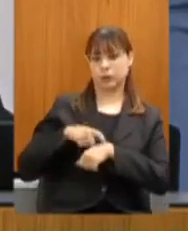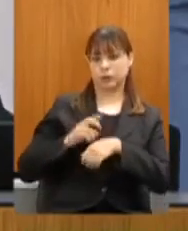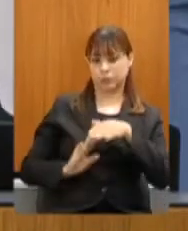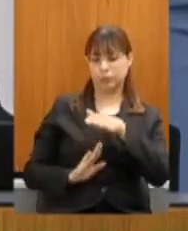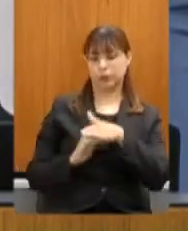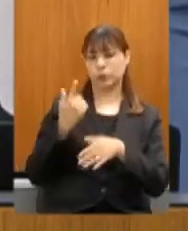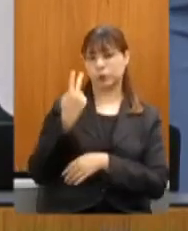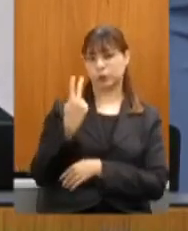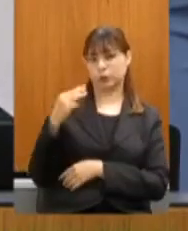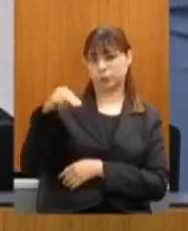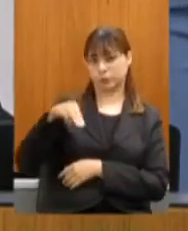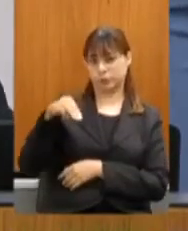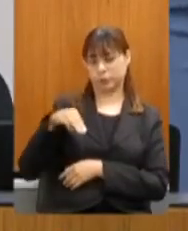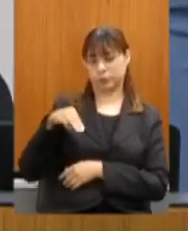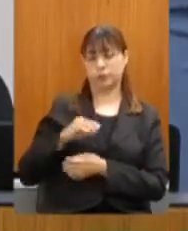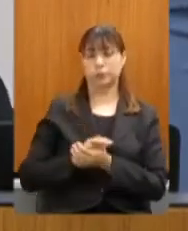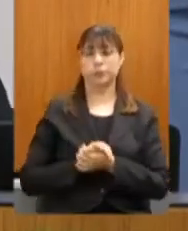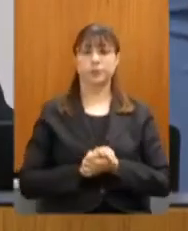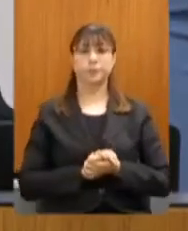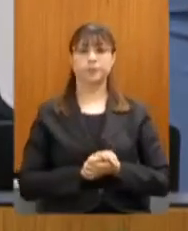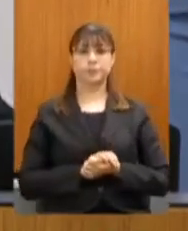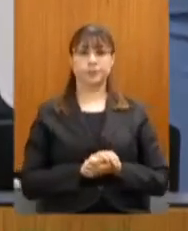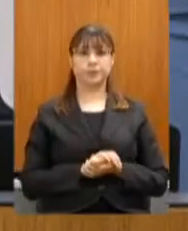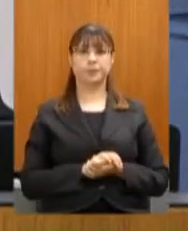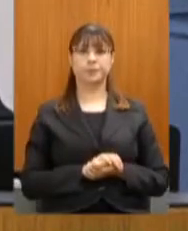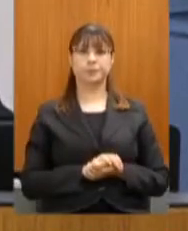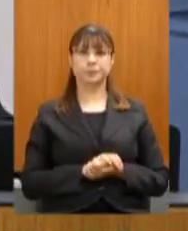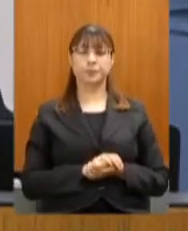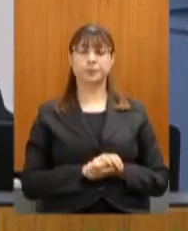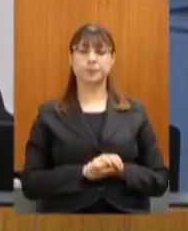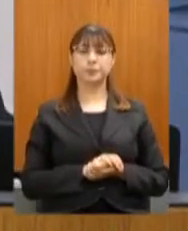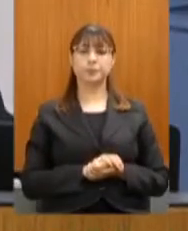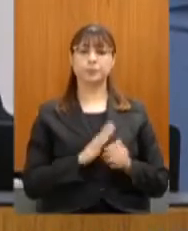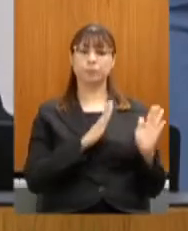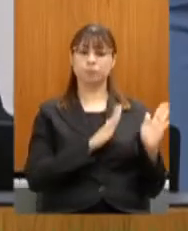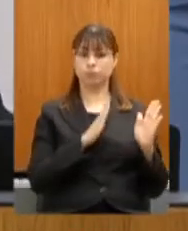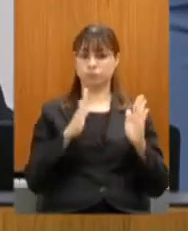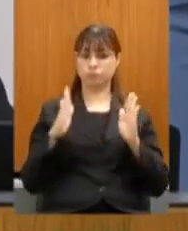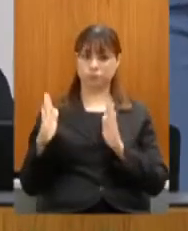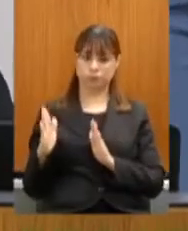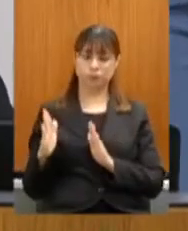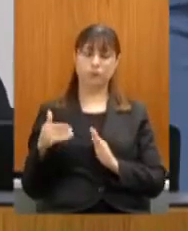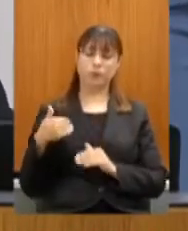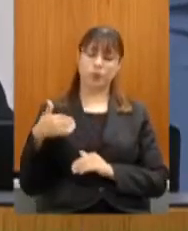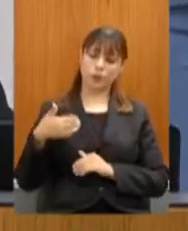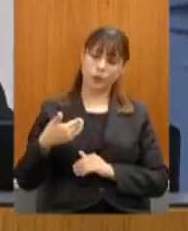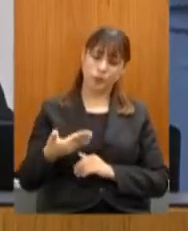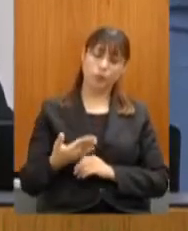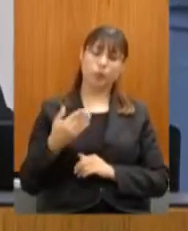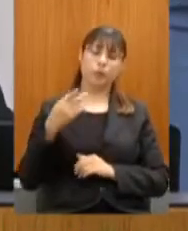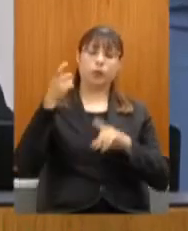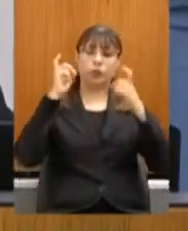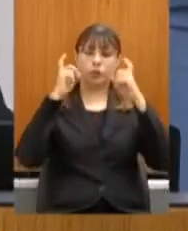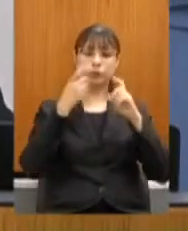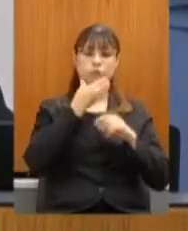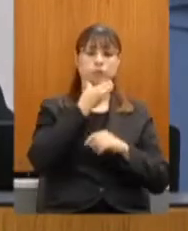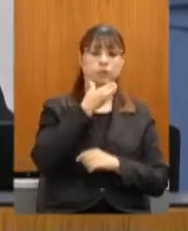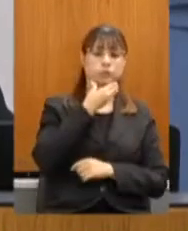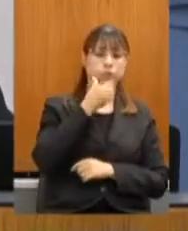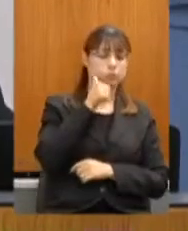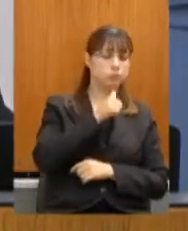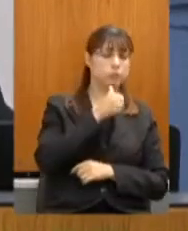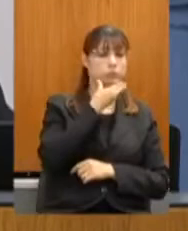suas considerações finais. No decorrer da reunião, as deputadas e os deputados poderão